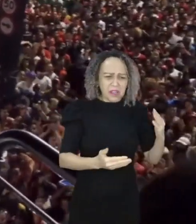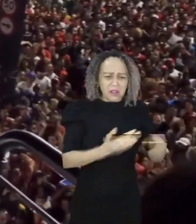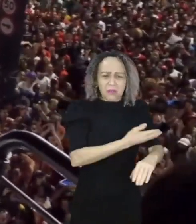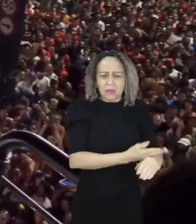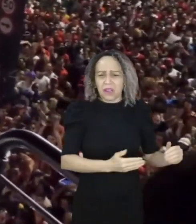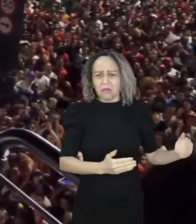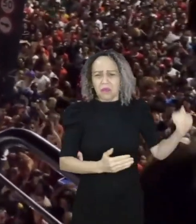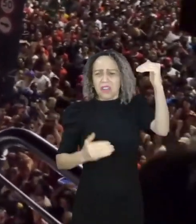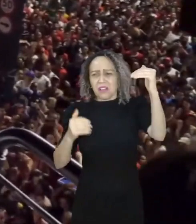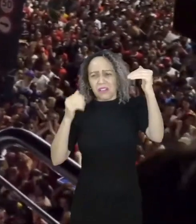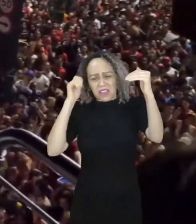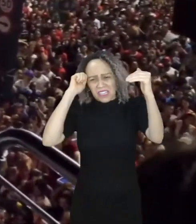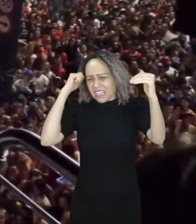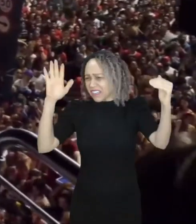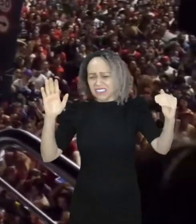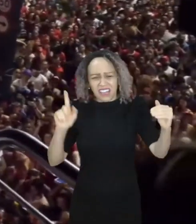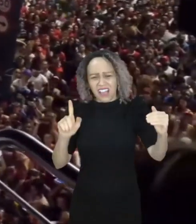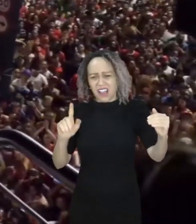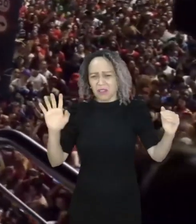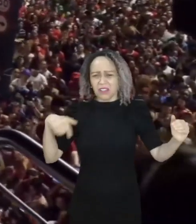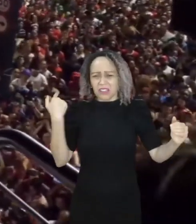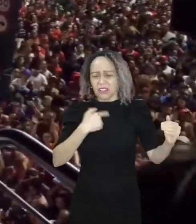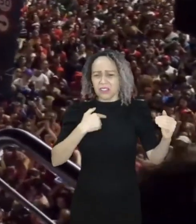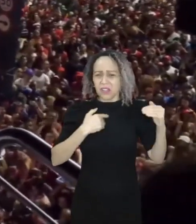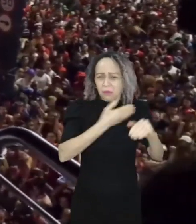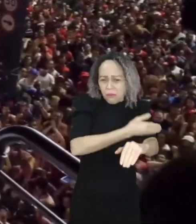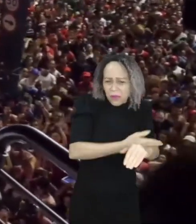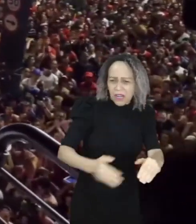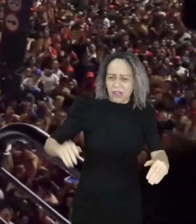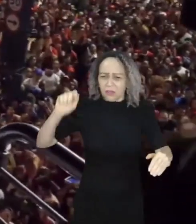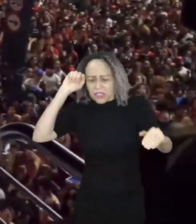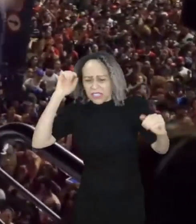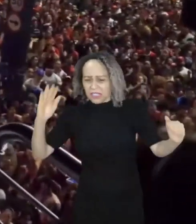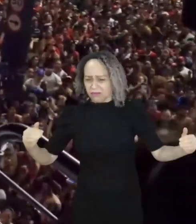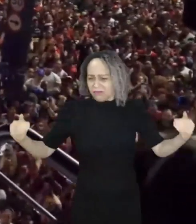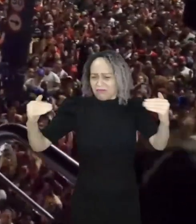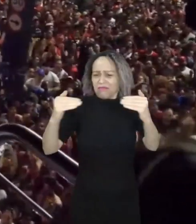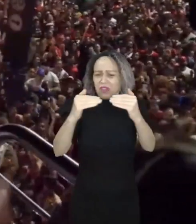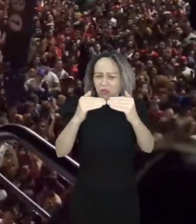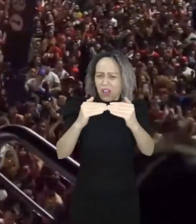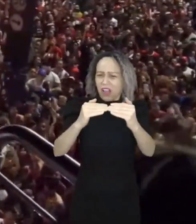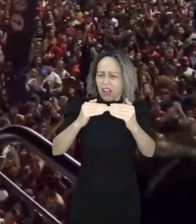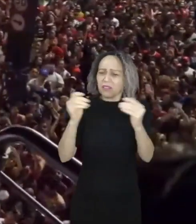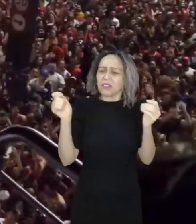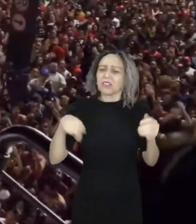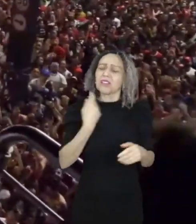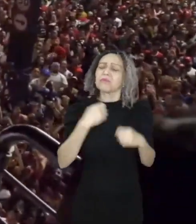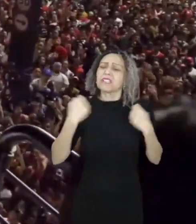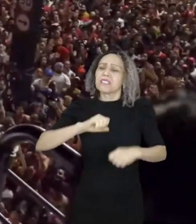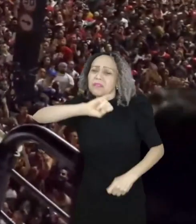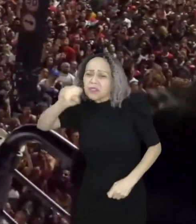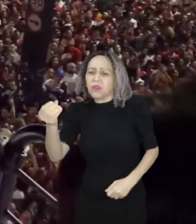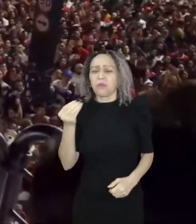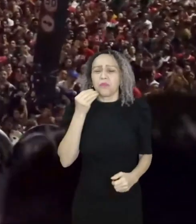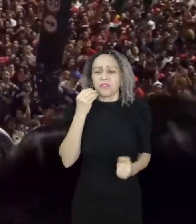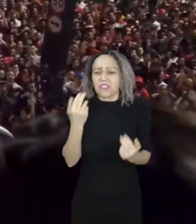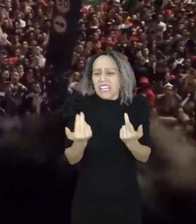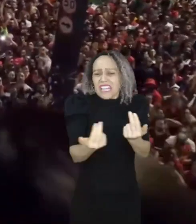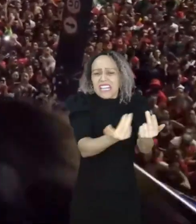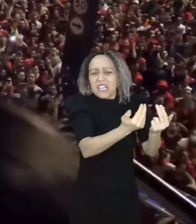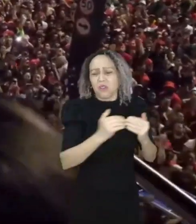nós precisamos é oportunidades iguais para a gente provar que todo mundo tem competência,